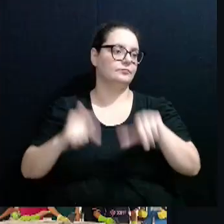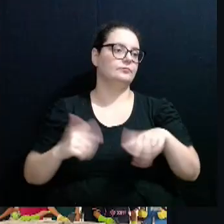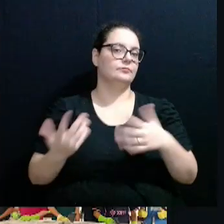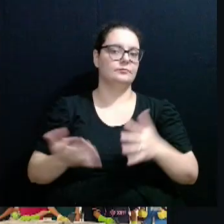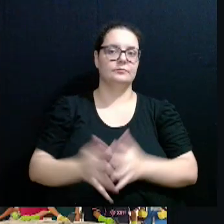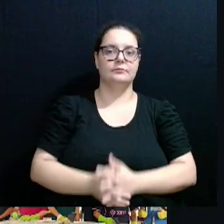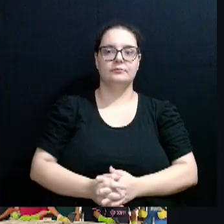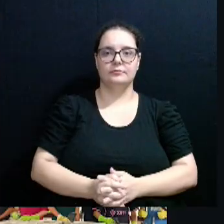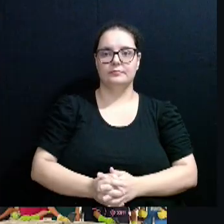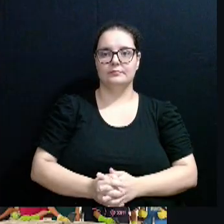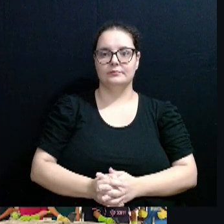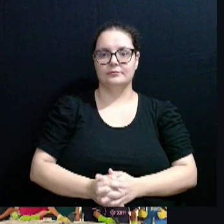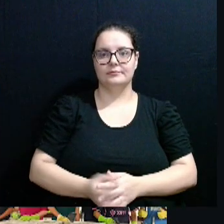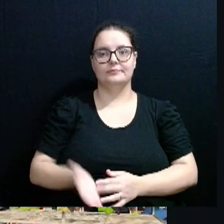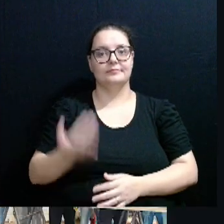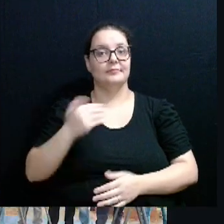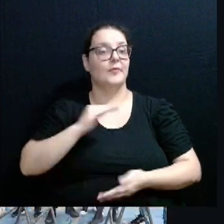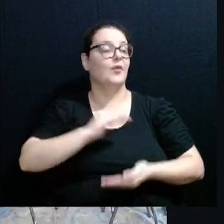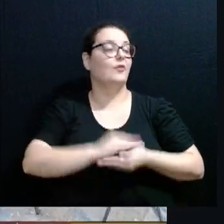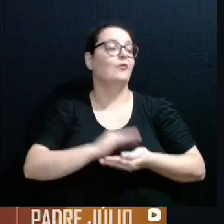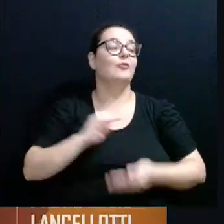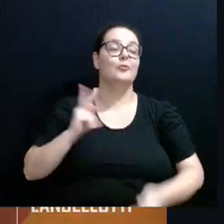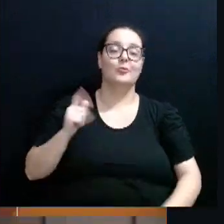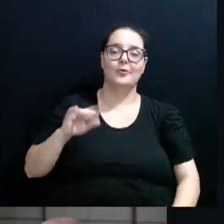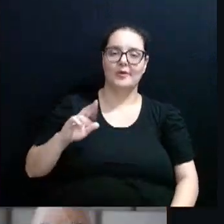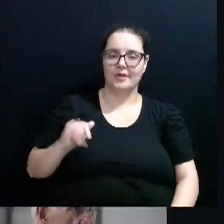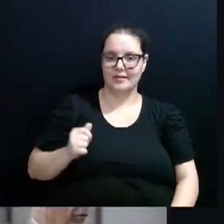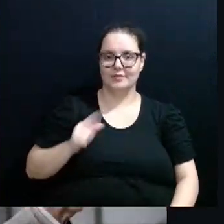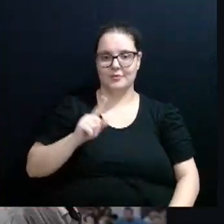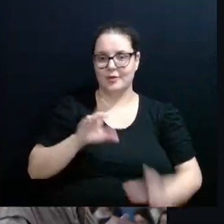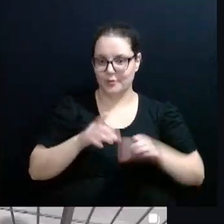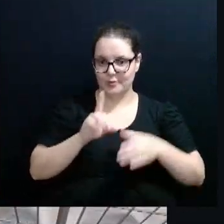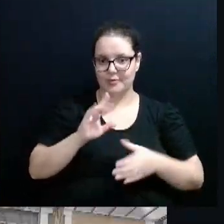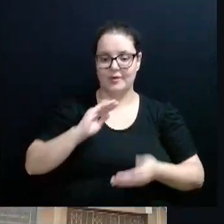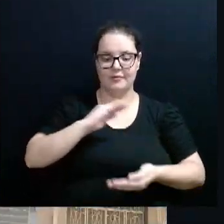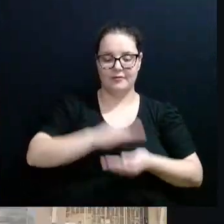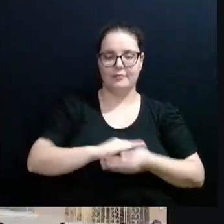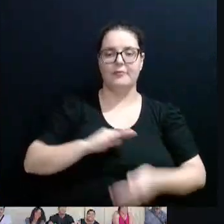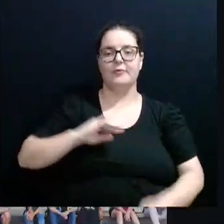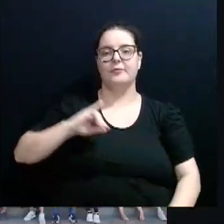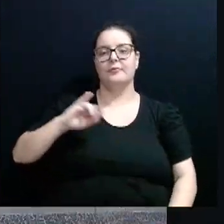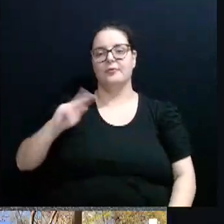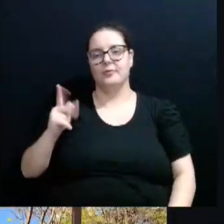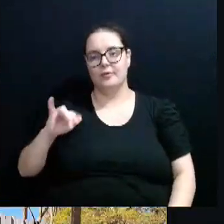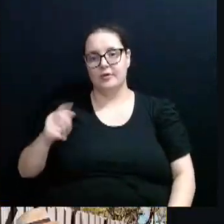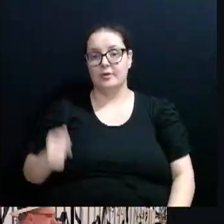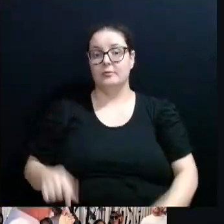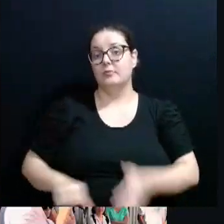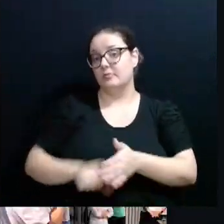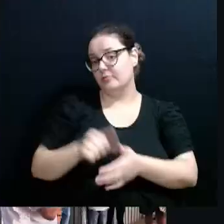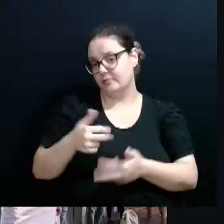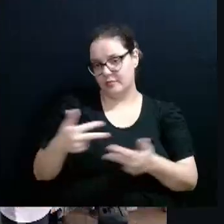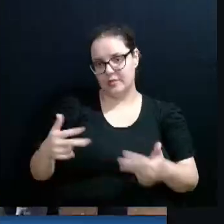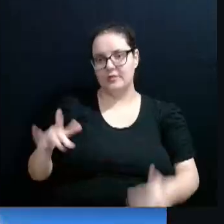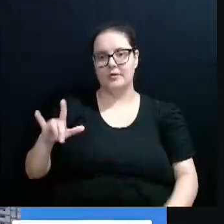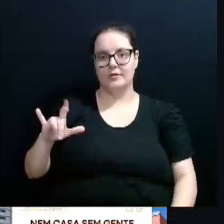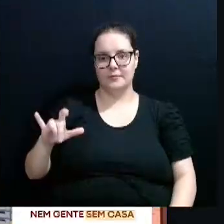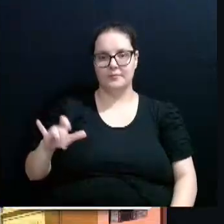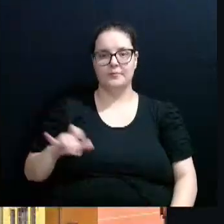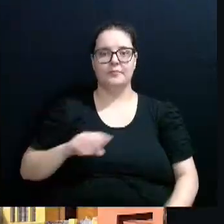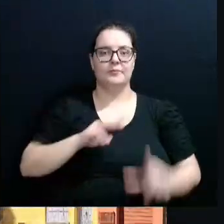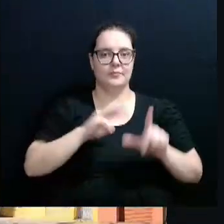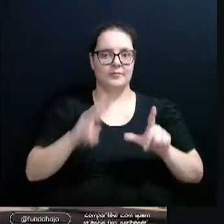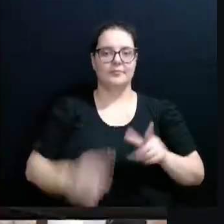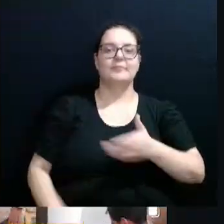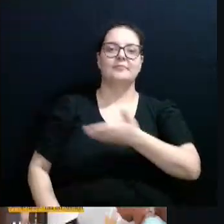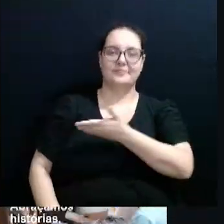lá. O Fundo AJA, viu, gente? Não é Grupo AJA, é Fundo AJA. Bom, primeira coisa é Instagram e site. Nós que já está aparecendo aí no seu vídeo,